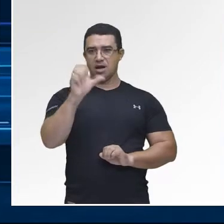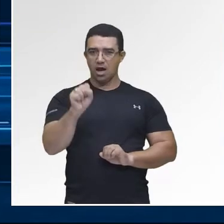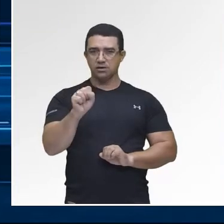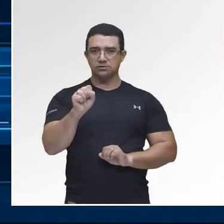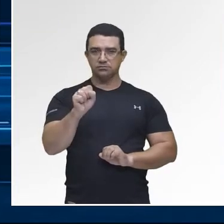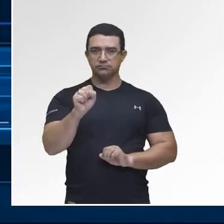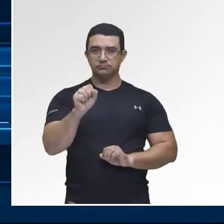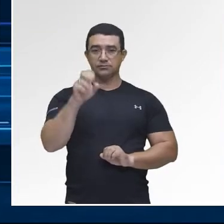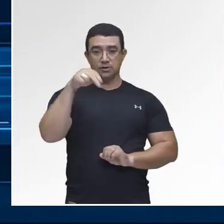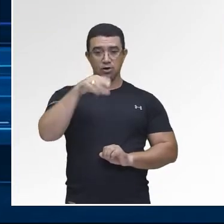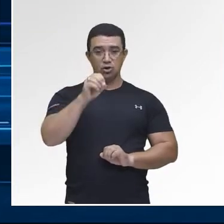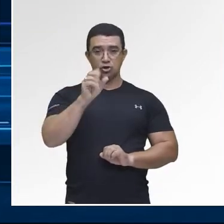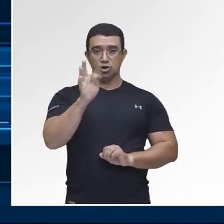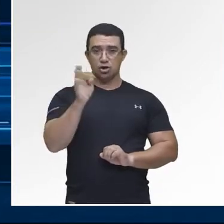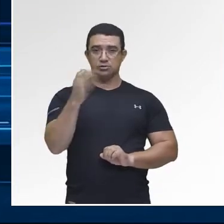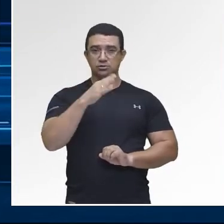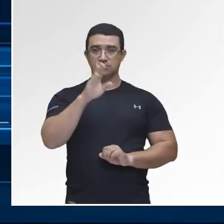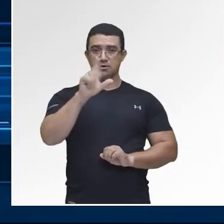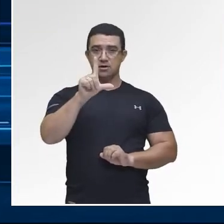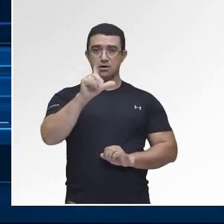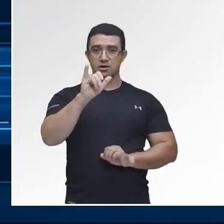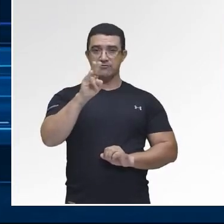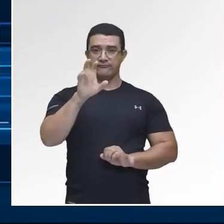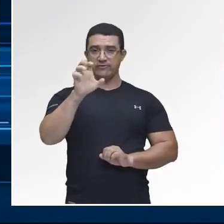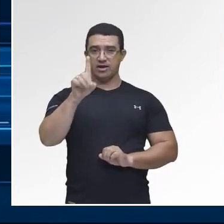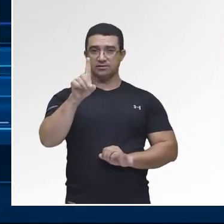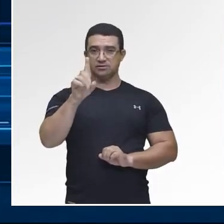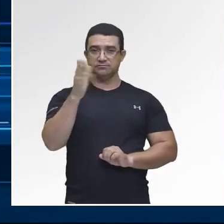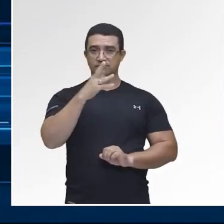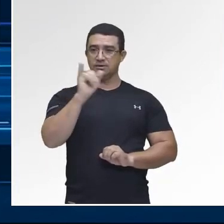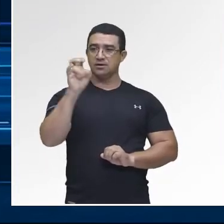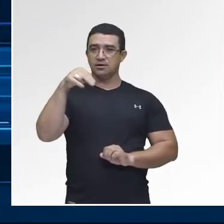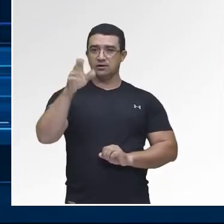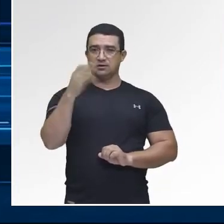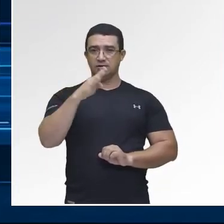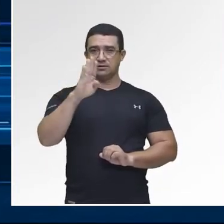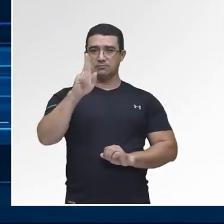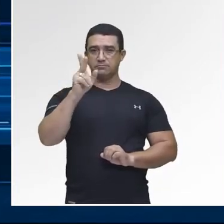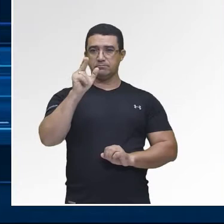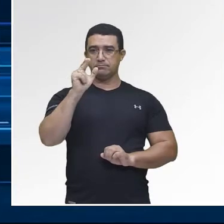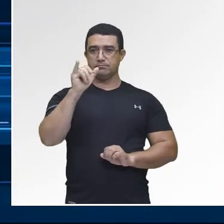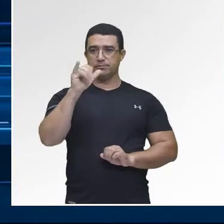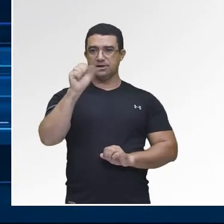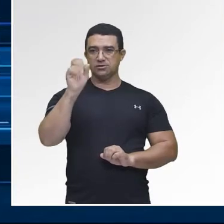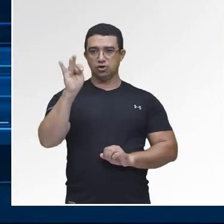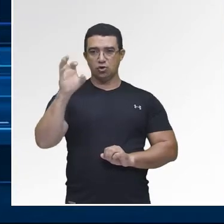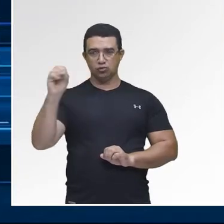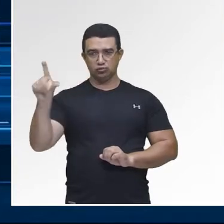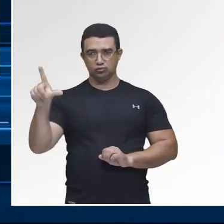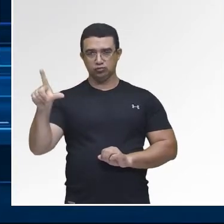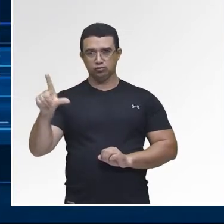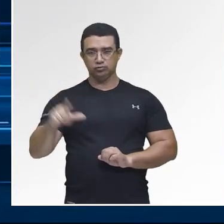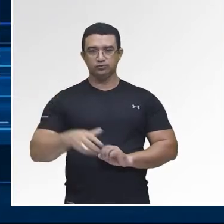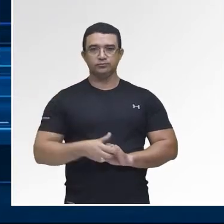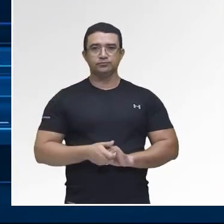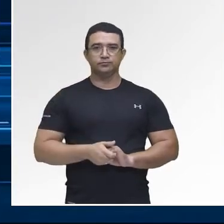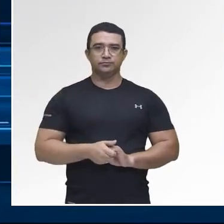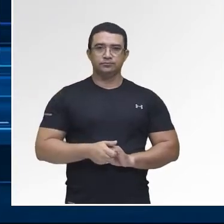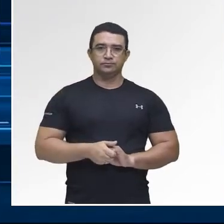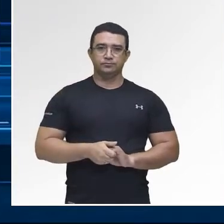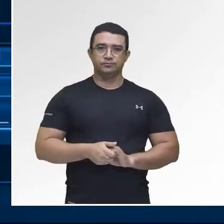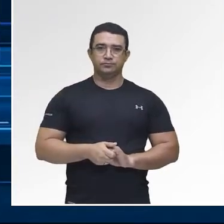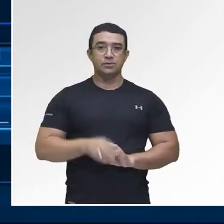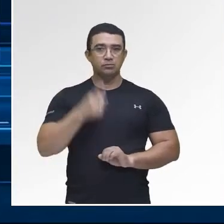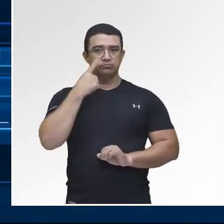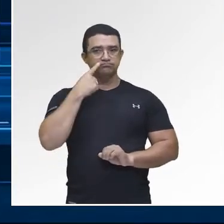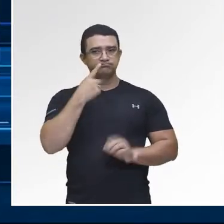Bristol. Ele não viveu, né? Não morou em Bristol, ok? Então, olha só nessa mudança